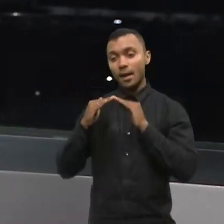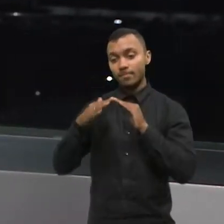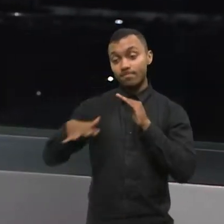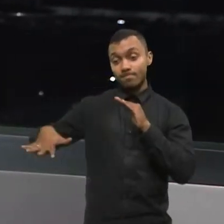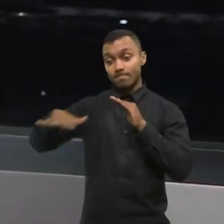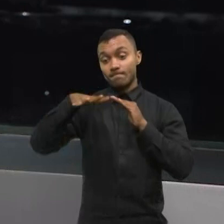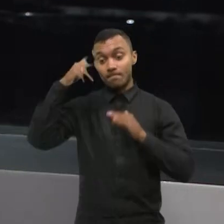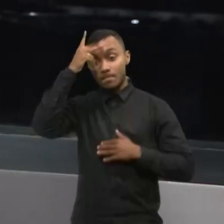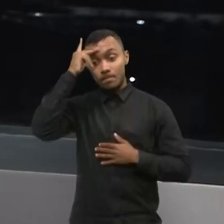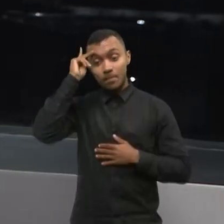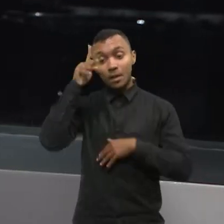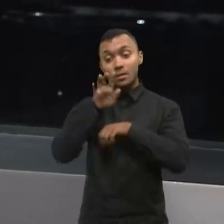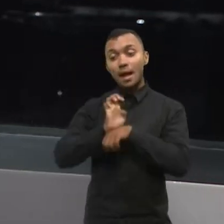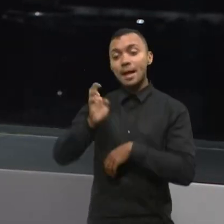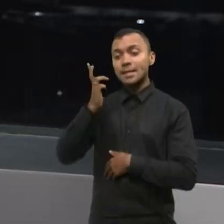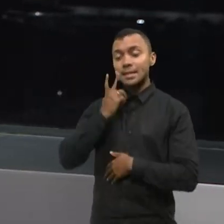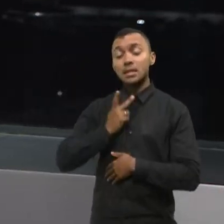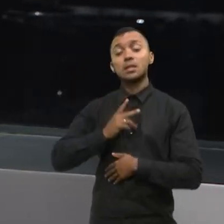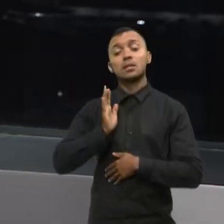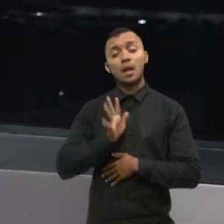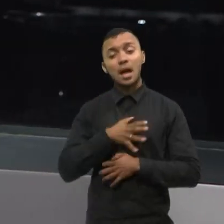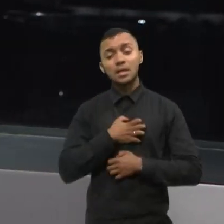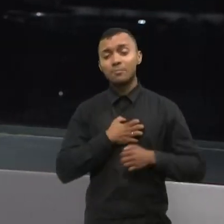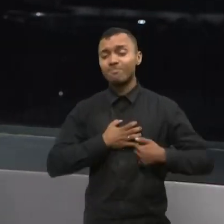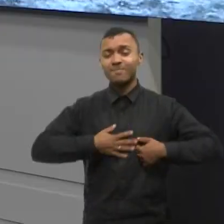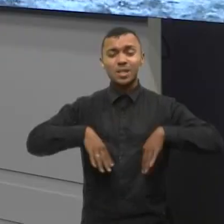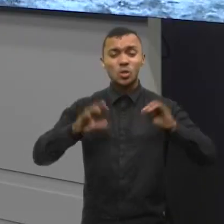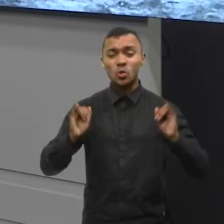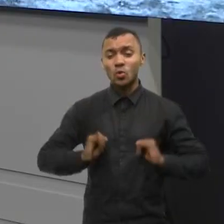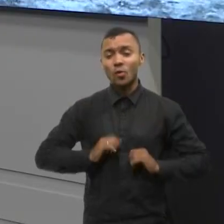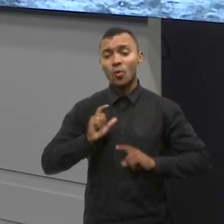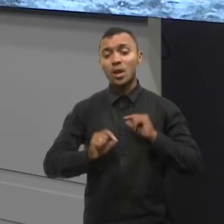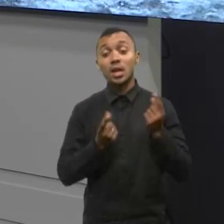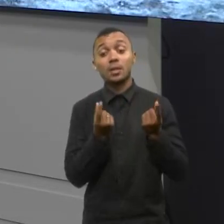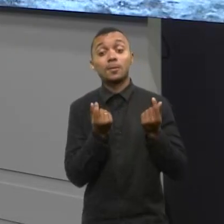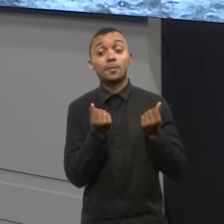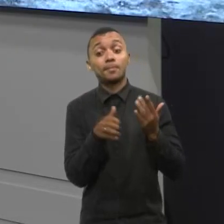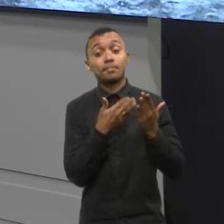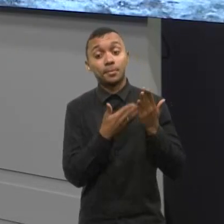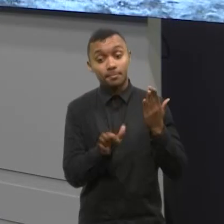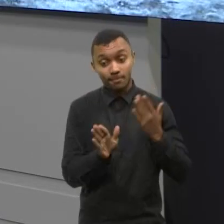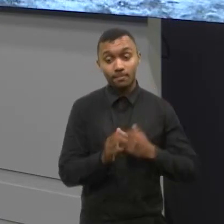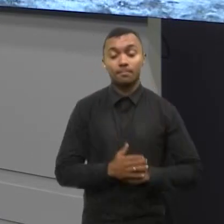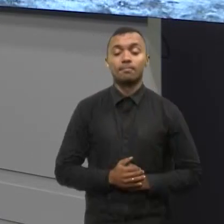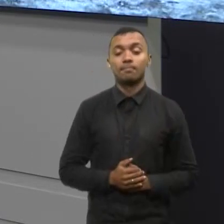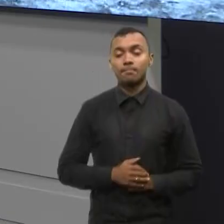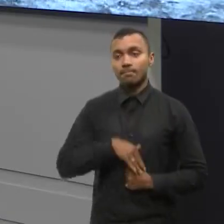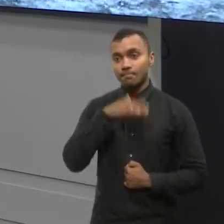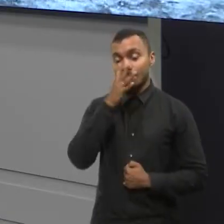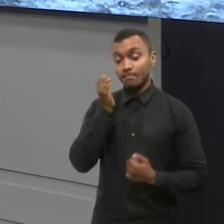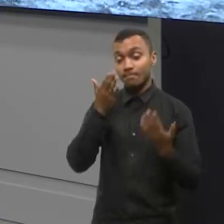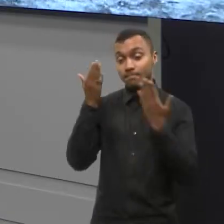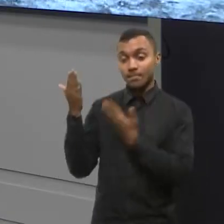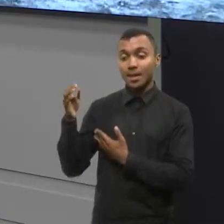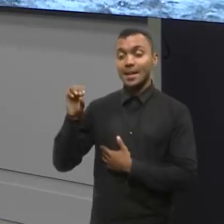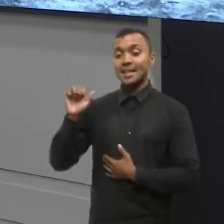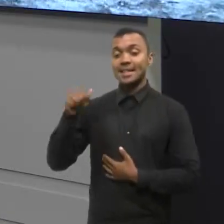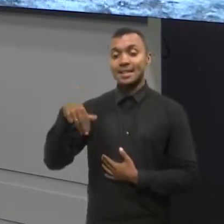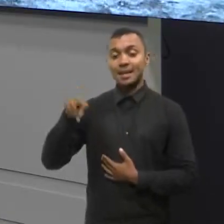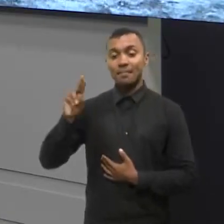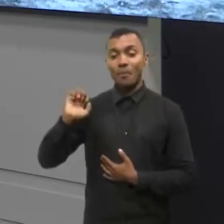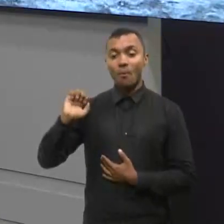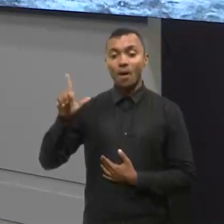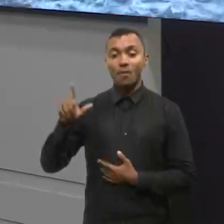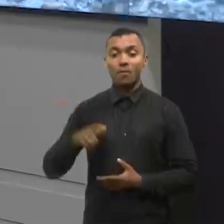municípios cearenses sofrem prejuízos. Veja os detalhes na reportagem de Samuel Pinheiro e AJ